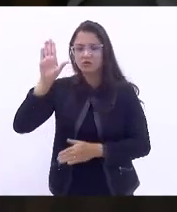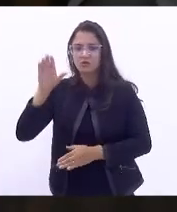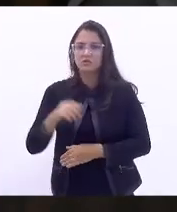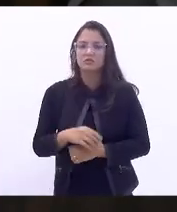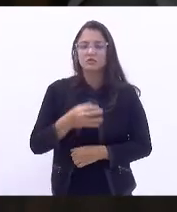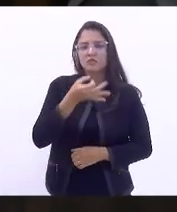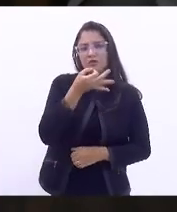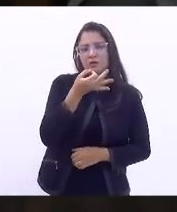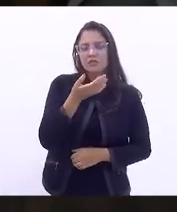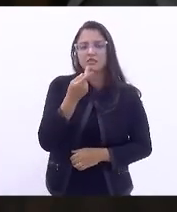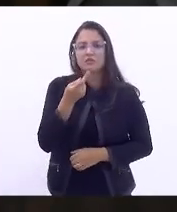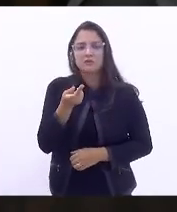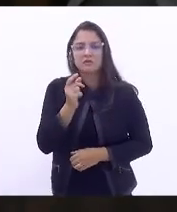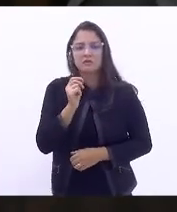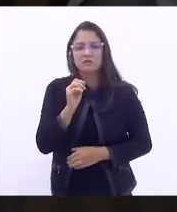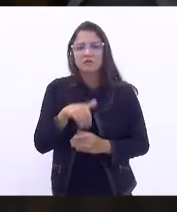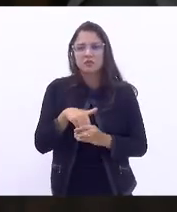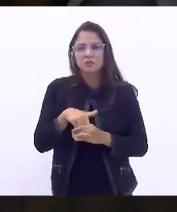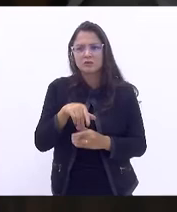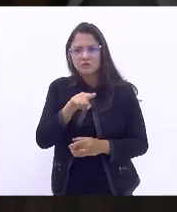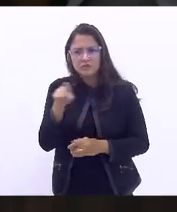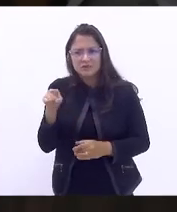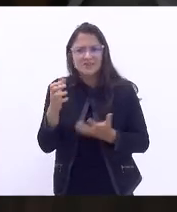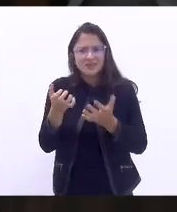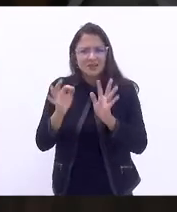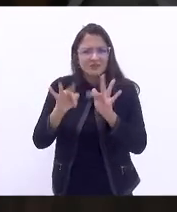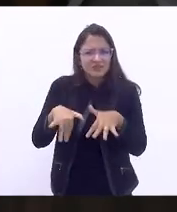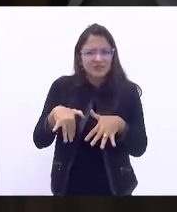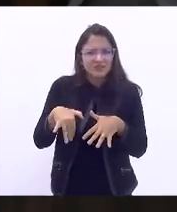vossas excelências querem fazer ao final?